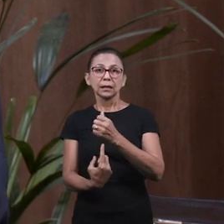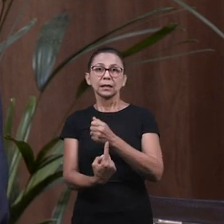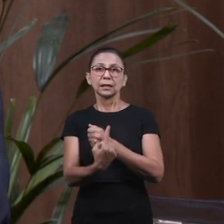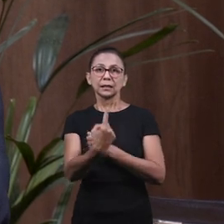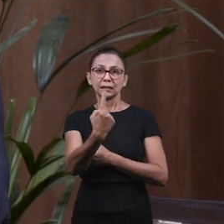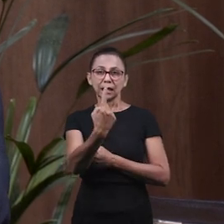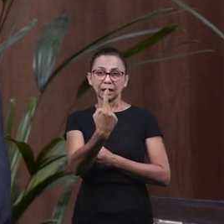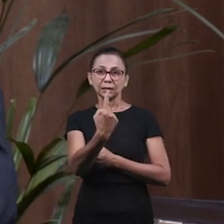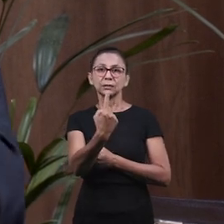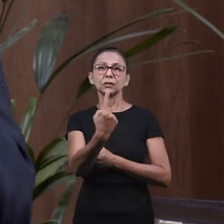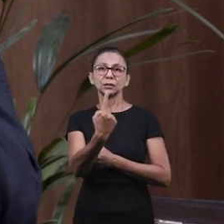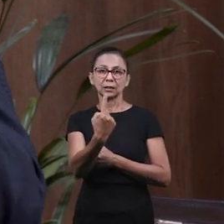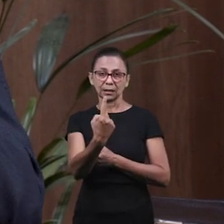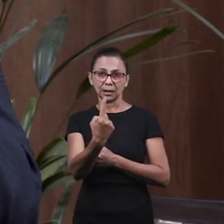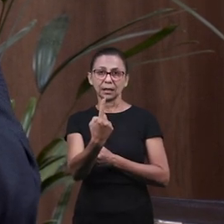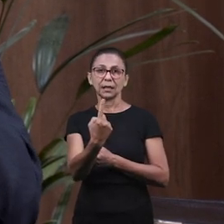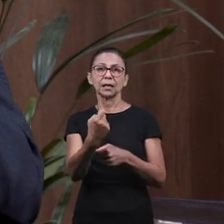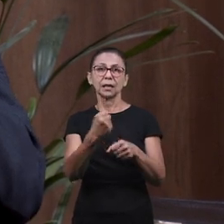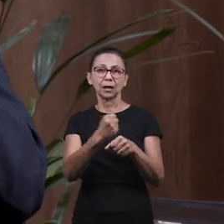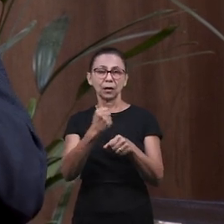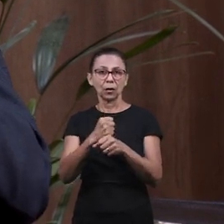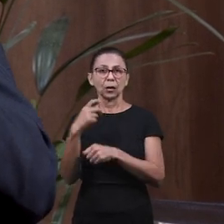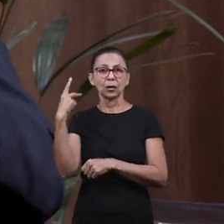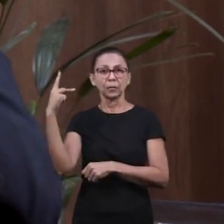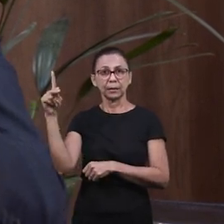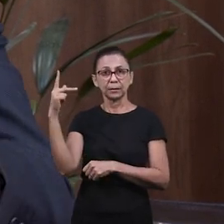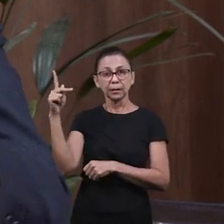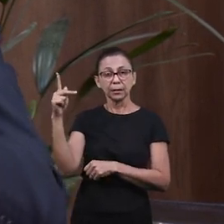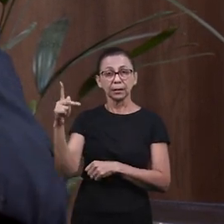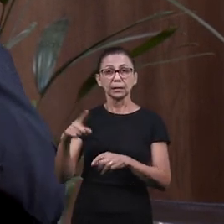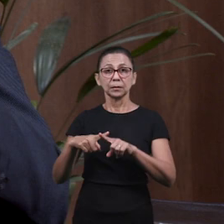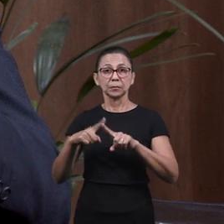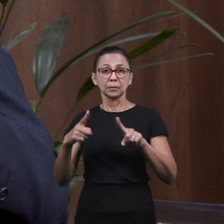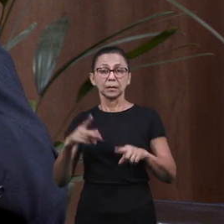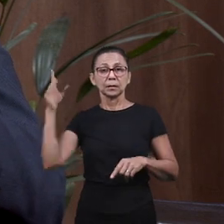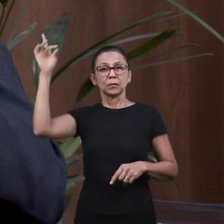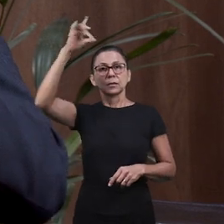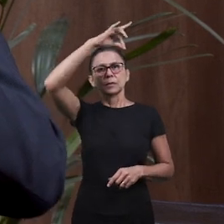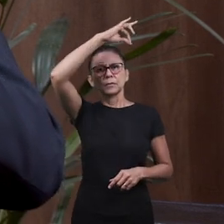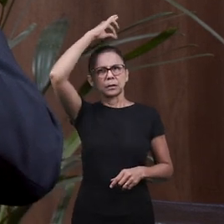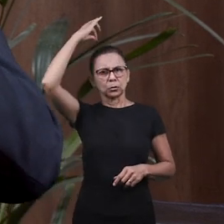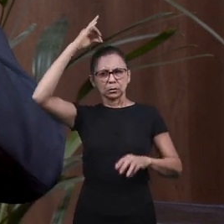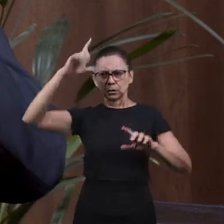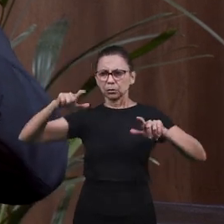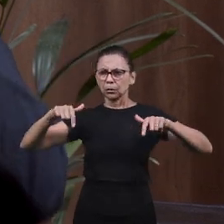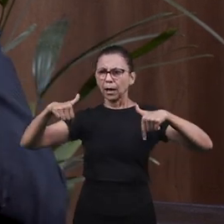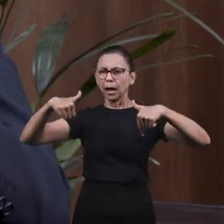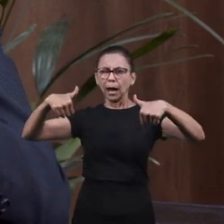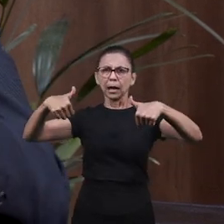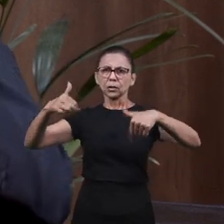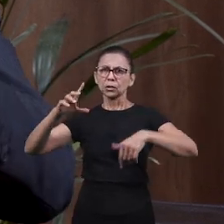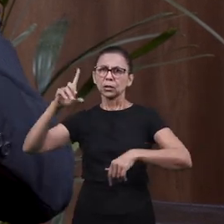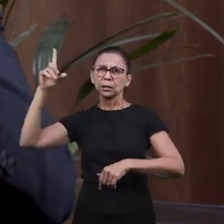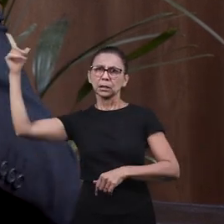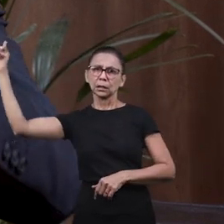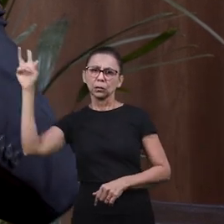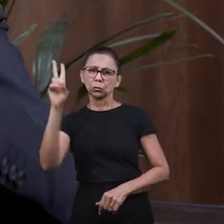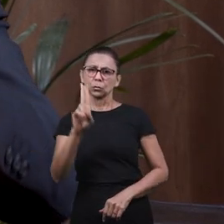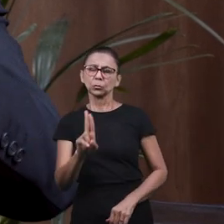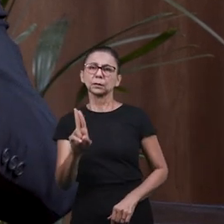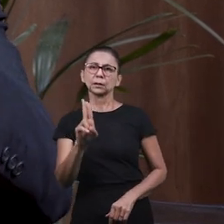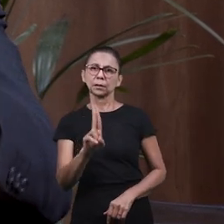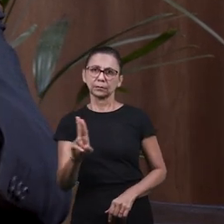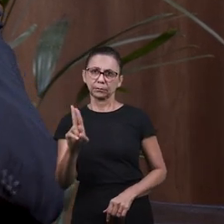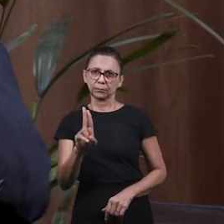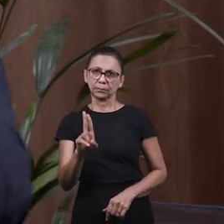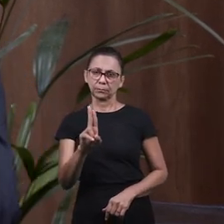Trindade, mas o Espírito Santo é aquele que age. Deus age, é Deus agindo, mas Deus